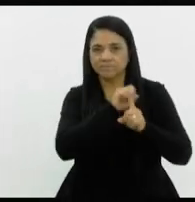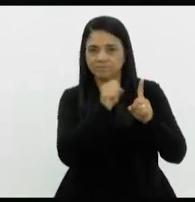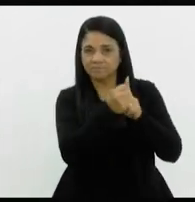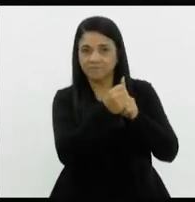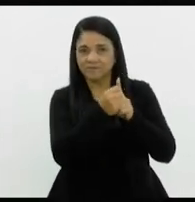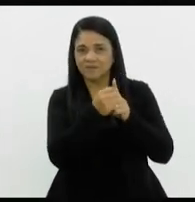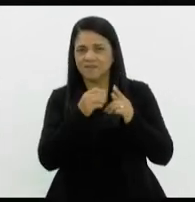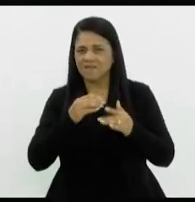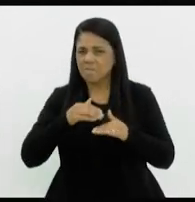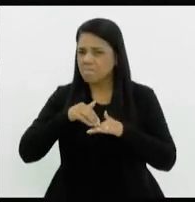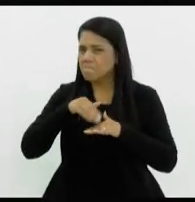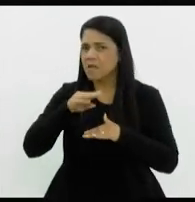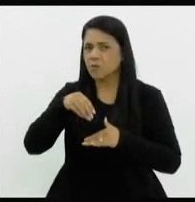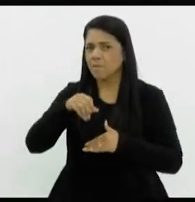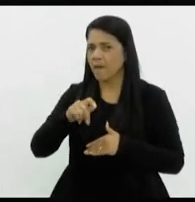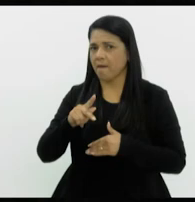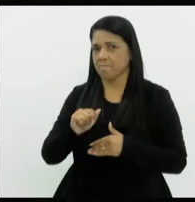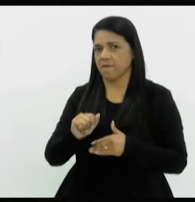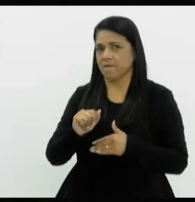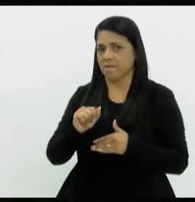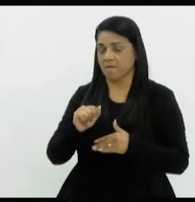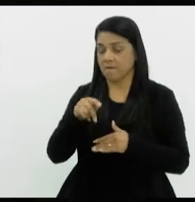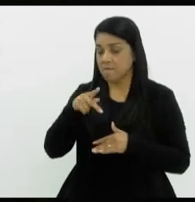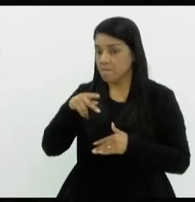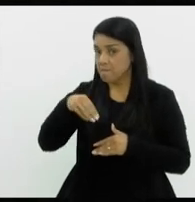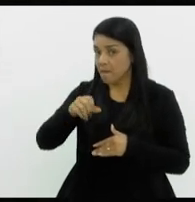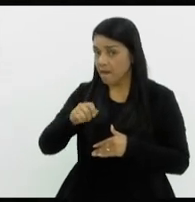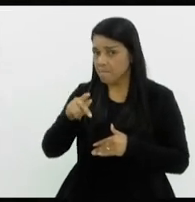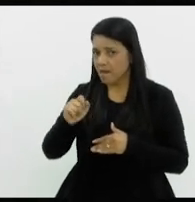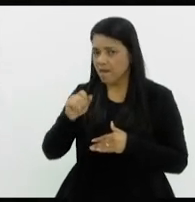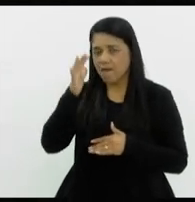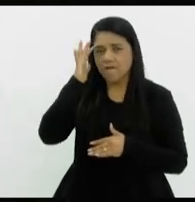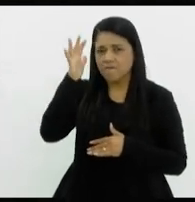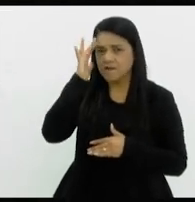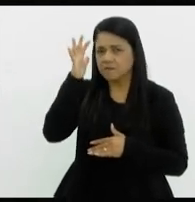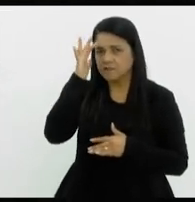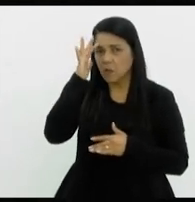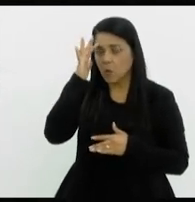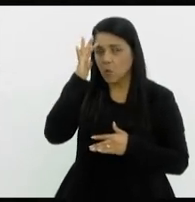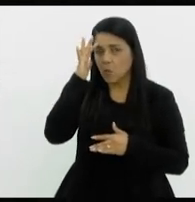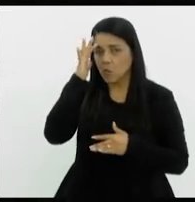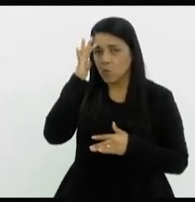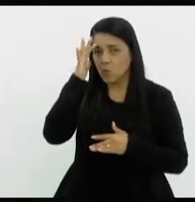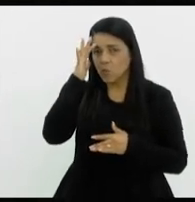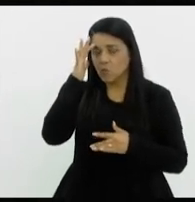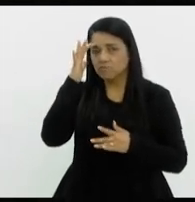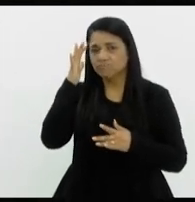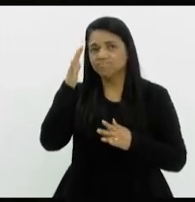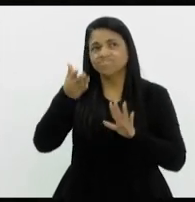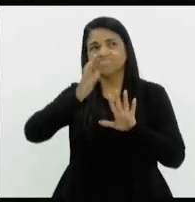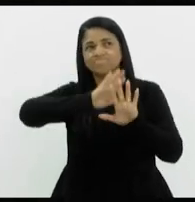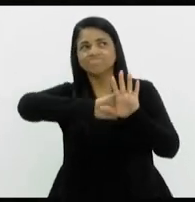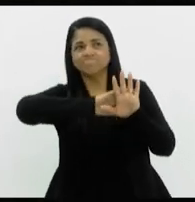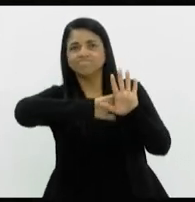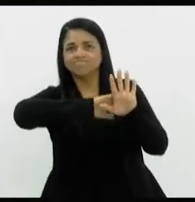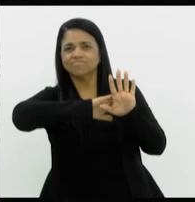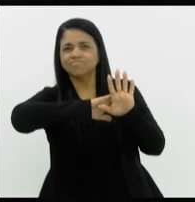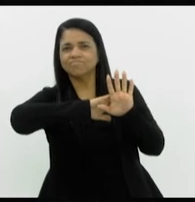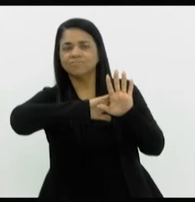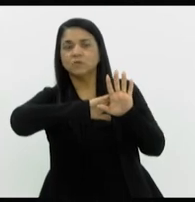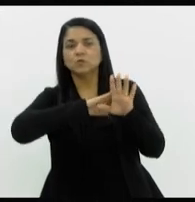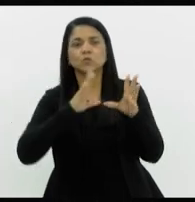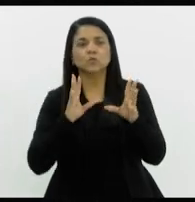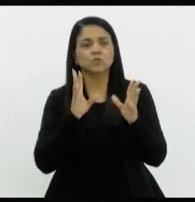de mapas, porque o mapa é a reflexão e uma abstração do seu conteúdo